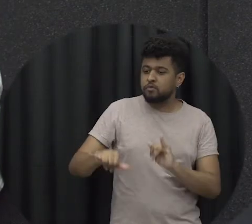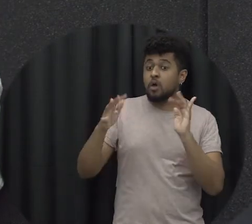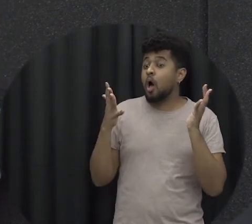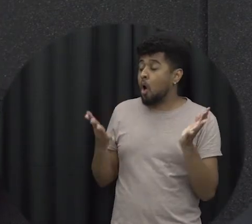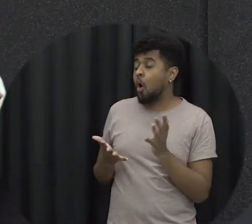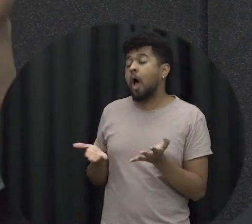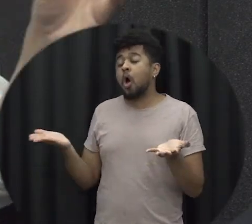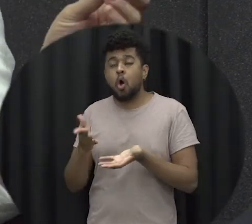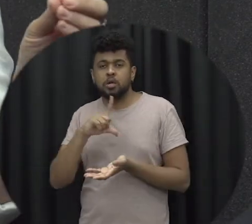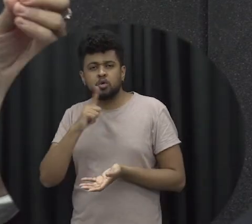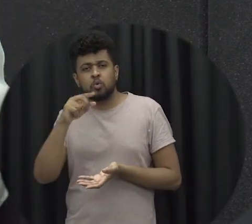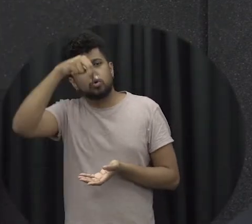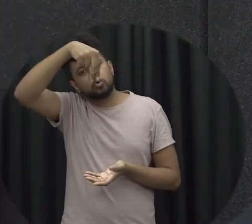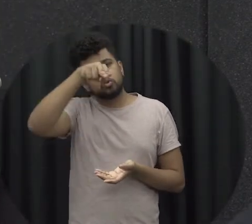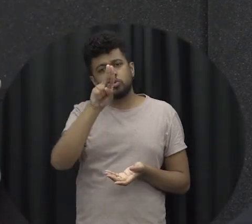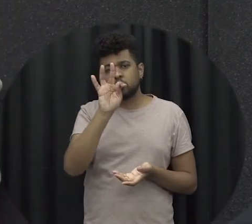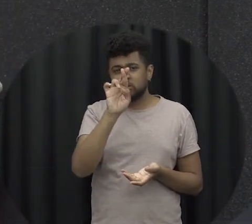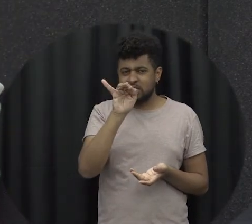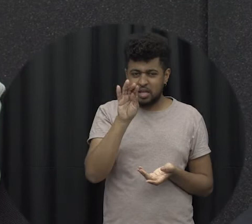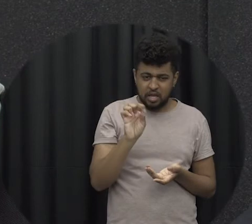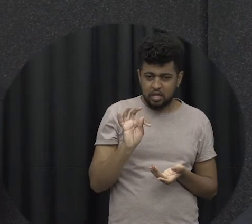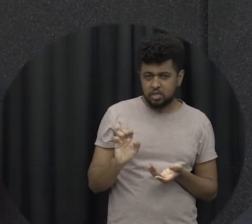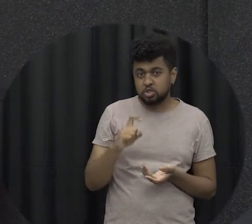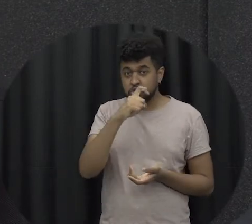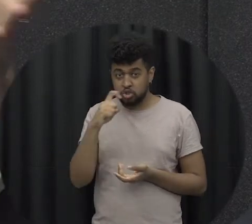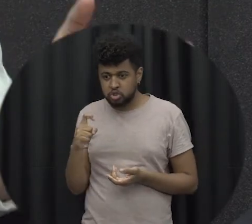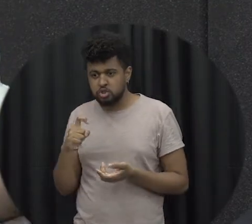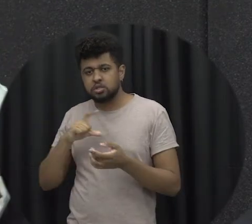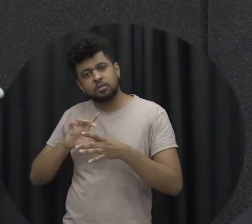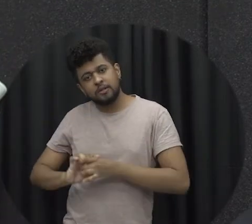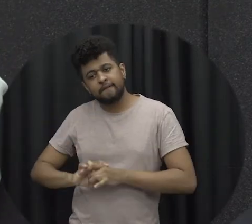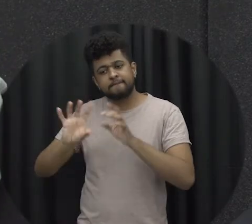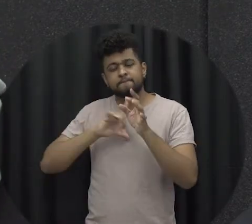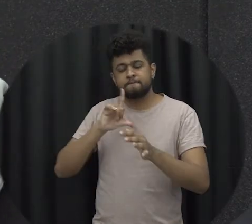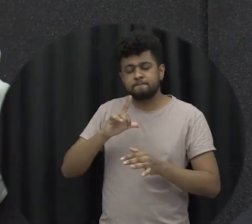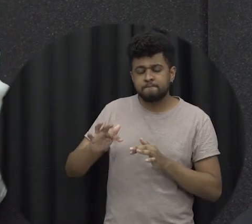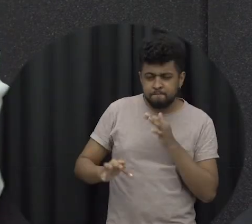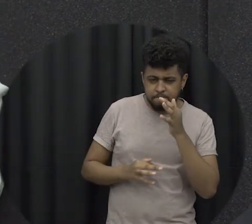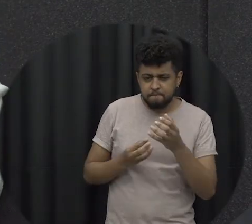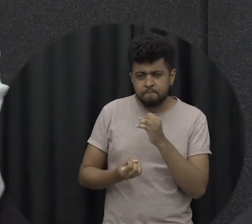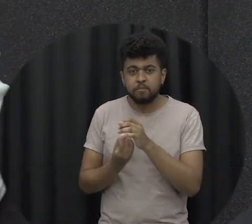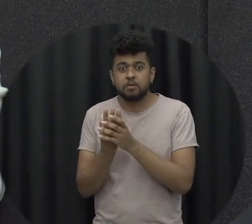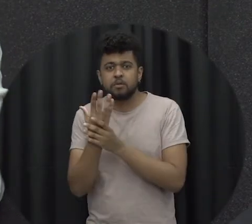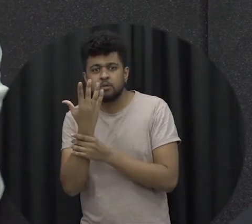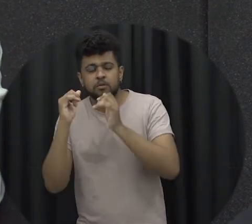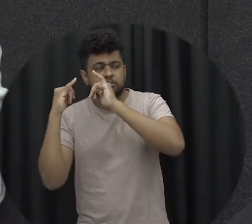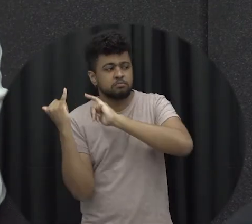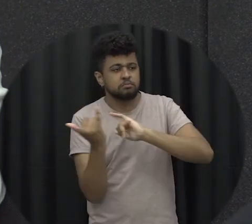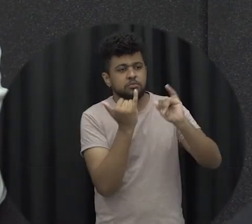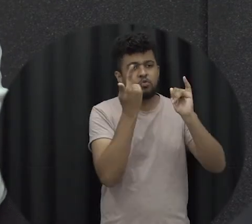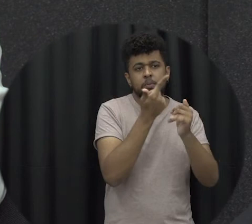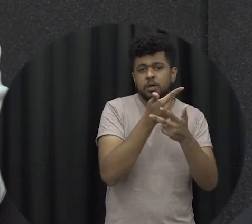agora tem um nutriente X disponível que é importante para a floração, né? Transmitindo assim para uma